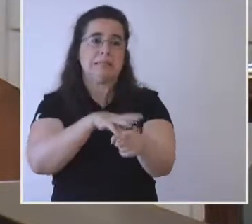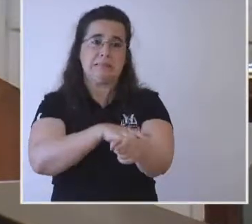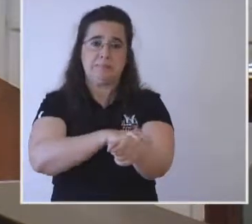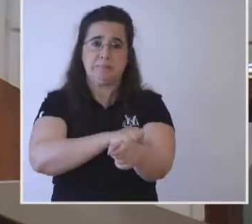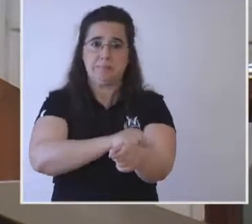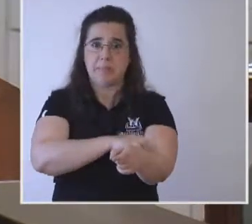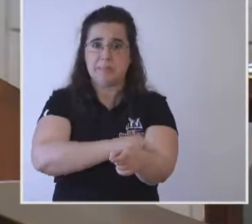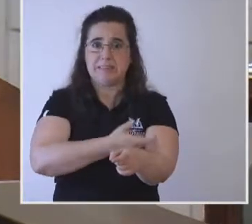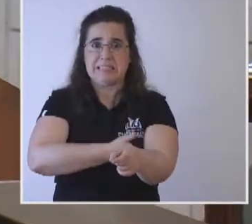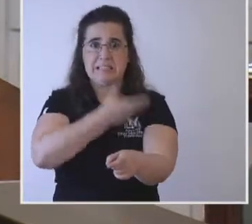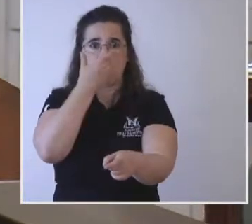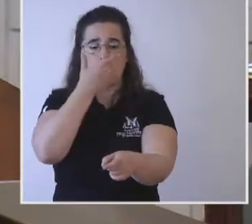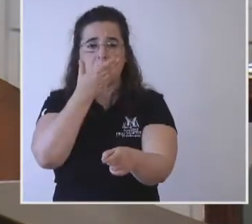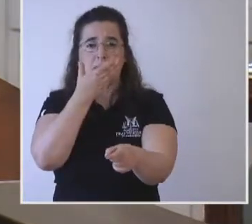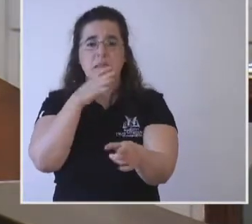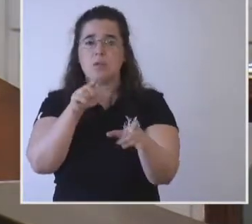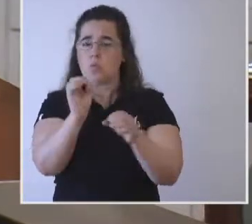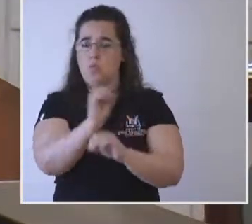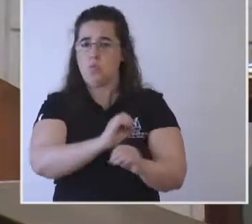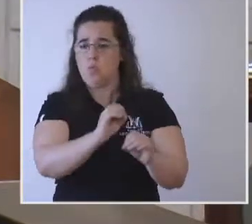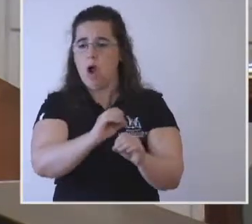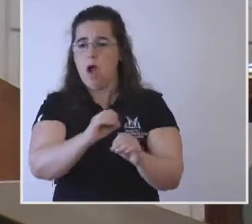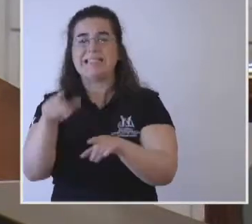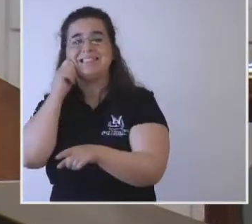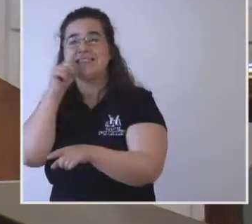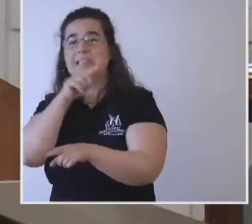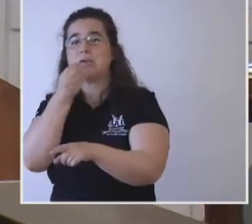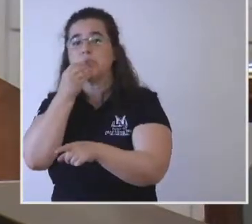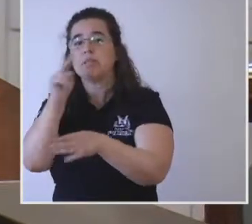não vegetarianos do que os veganos.